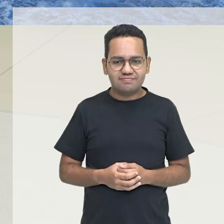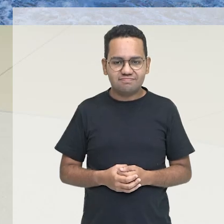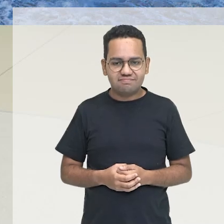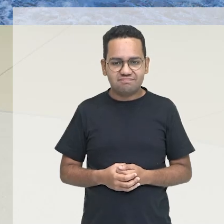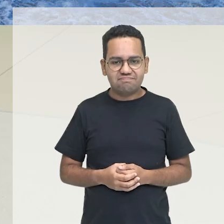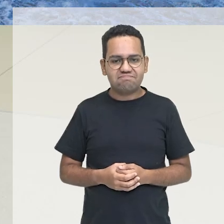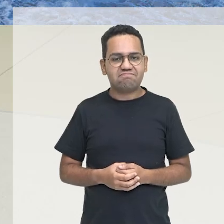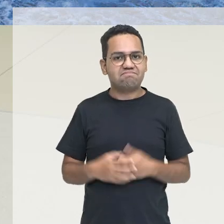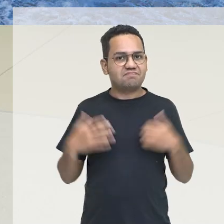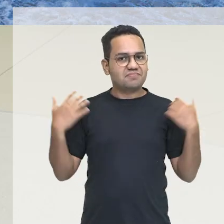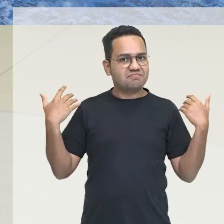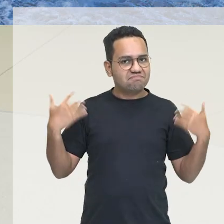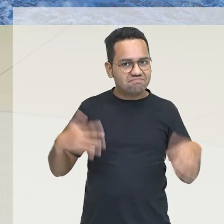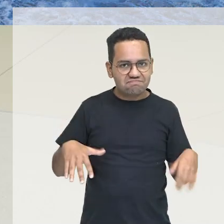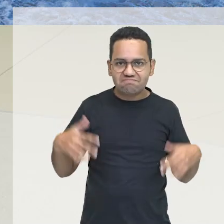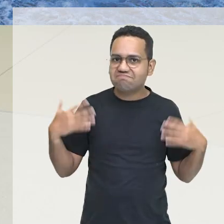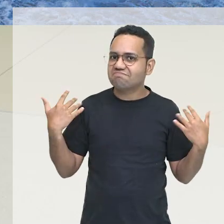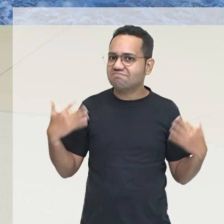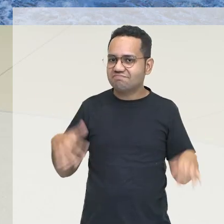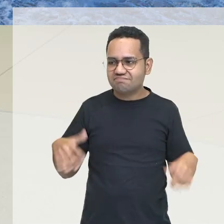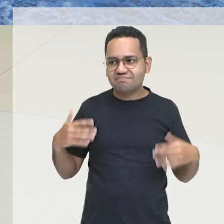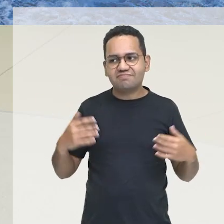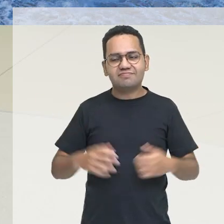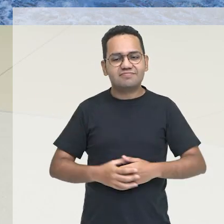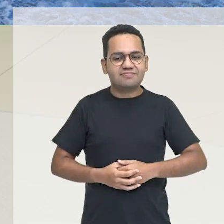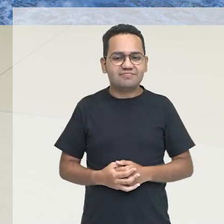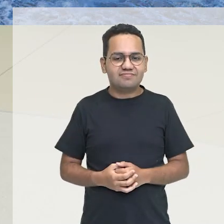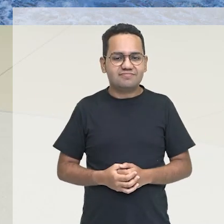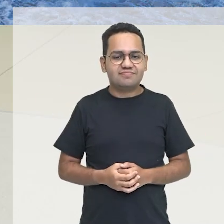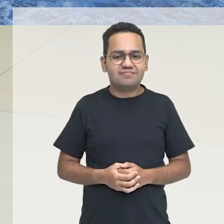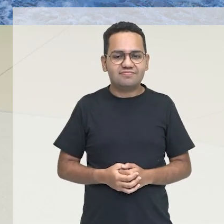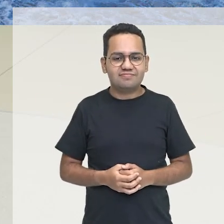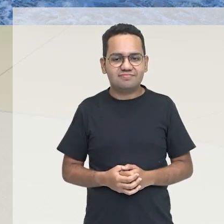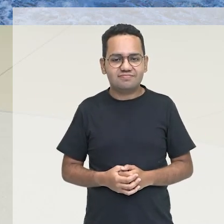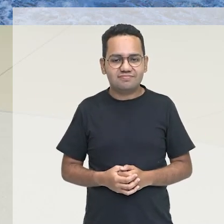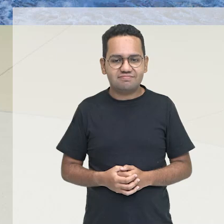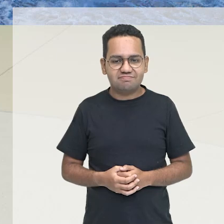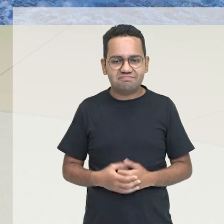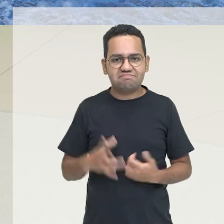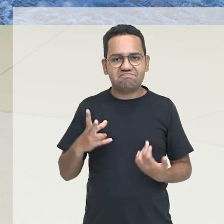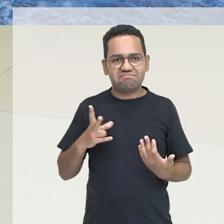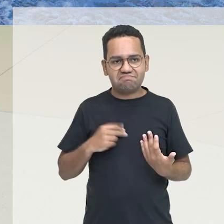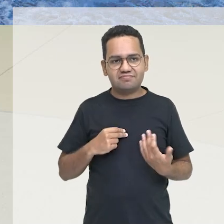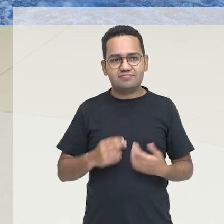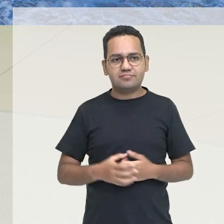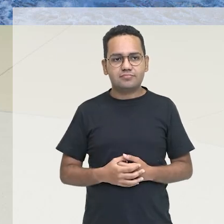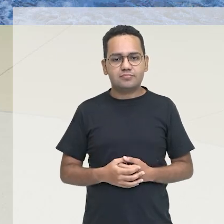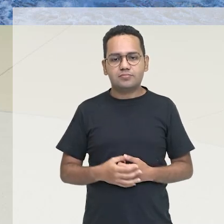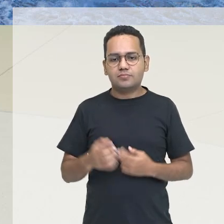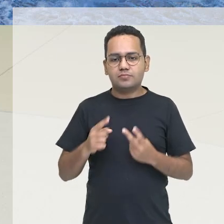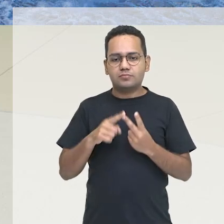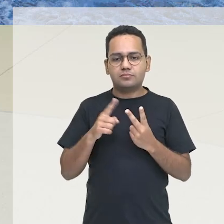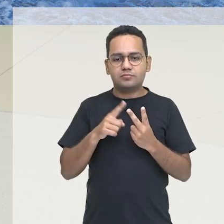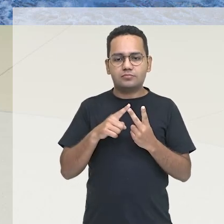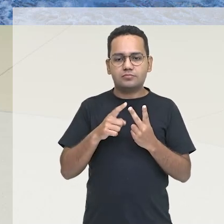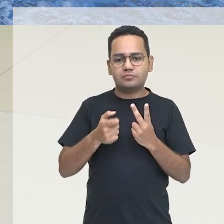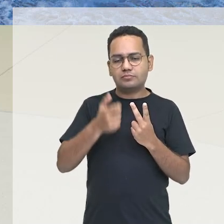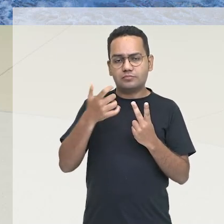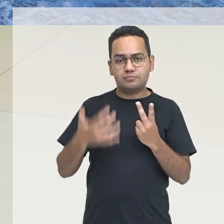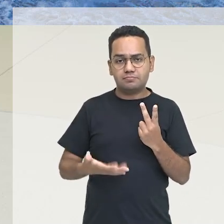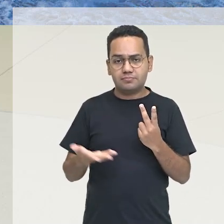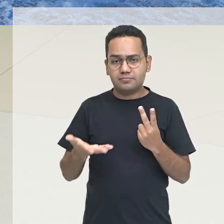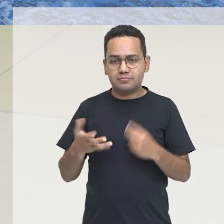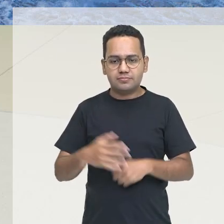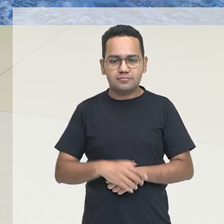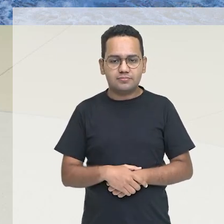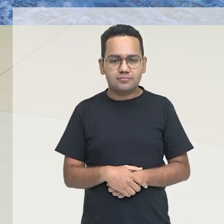Ai, que raio, né, pessoal? Meu Deus, olha aí, poxa, que legal, né? Falar sobre a eletrodinâmica.